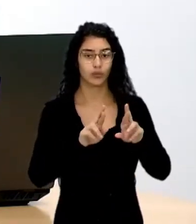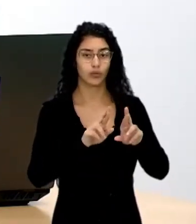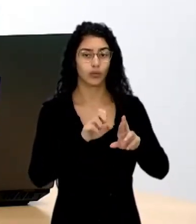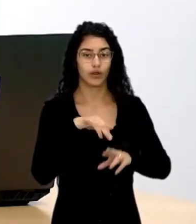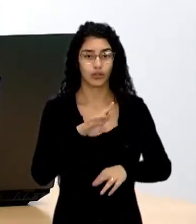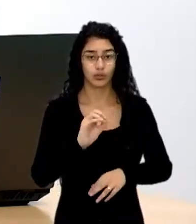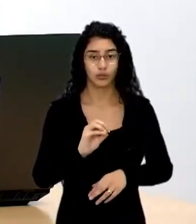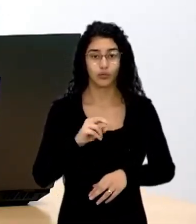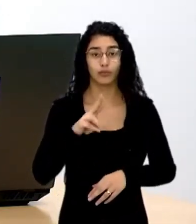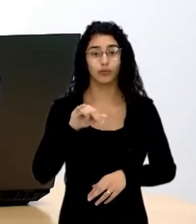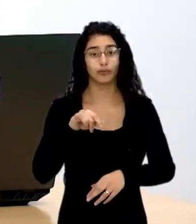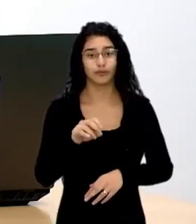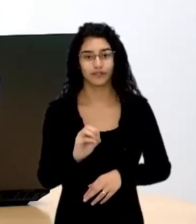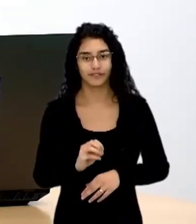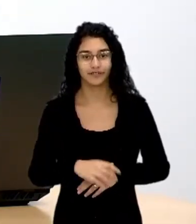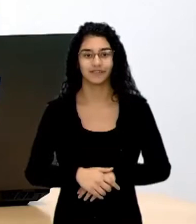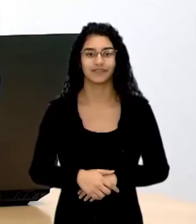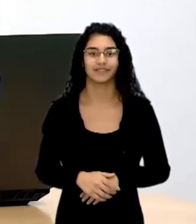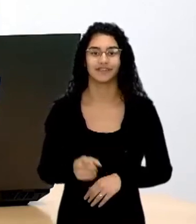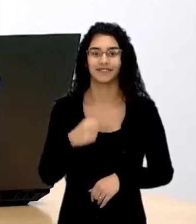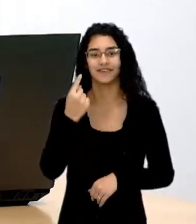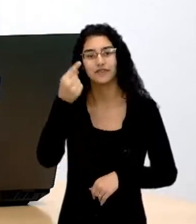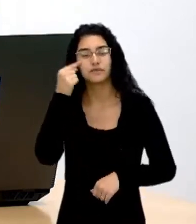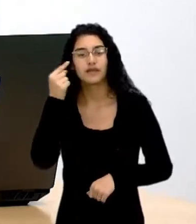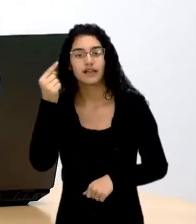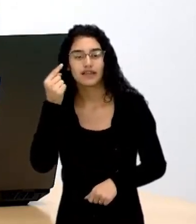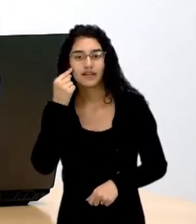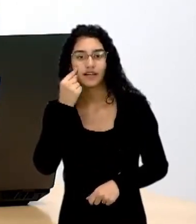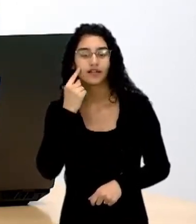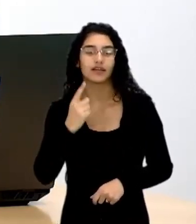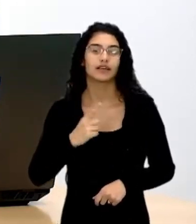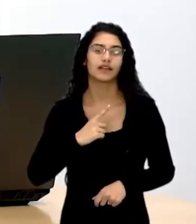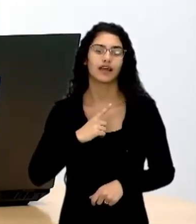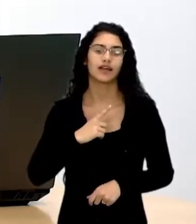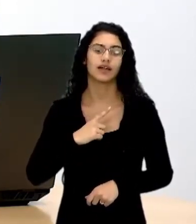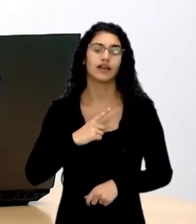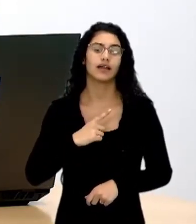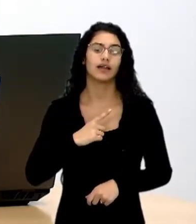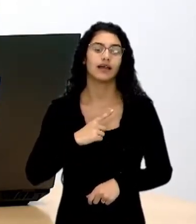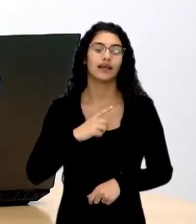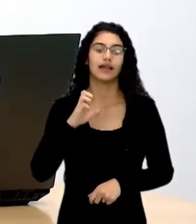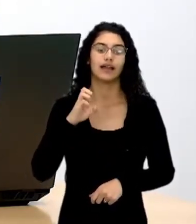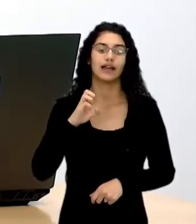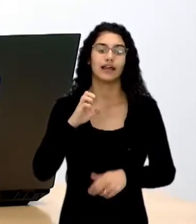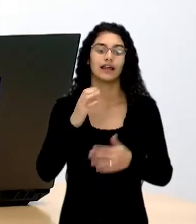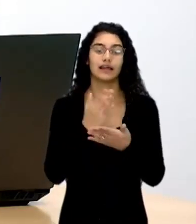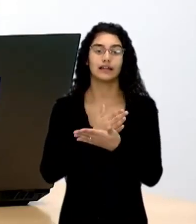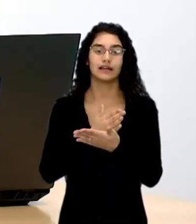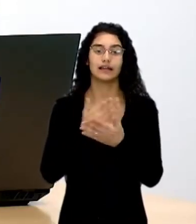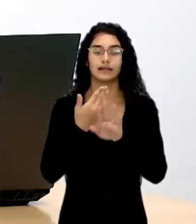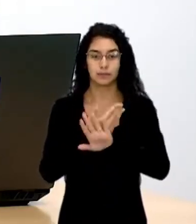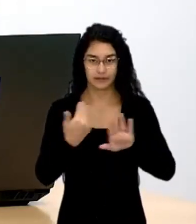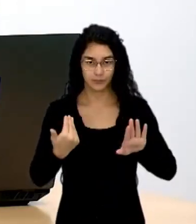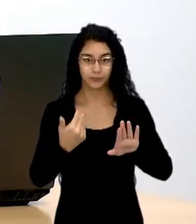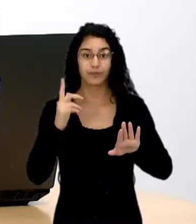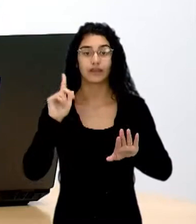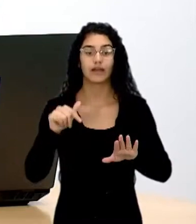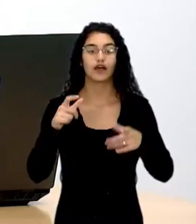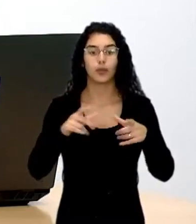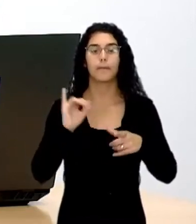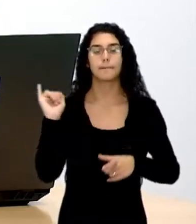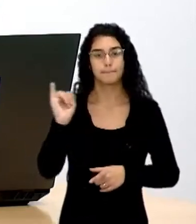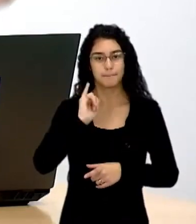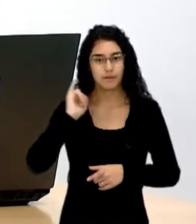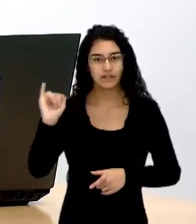aconteceu? Estava se pensando um pouco na questão da emancipação, que é um elemento histórico muito